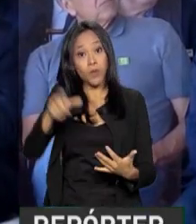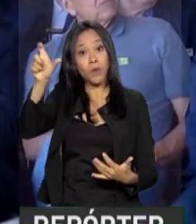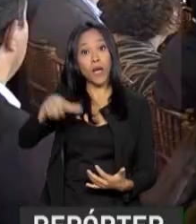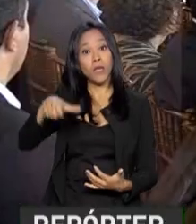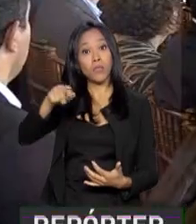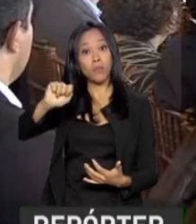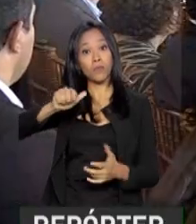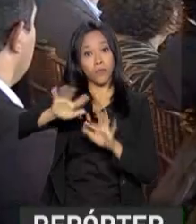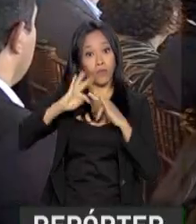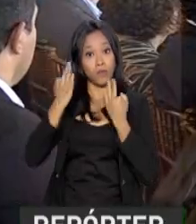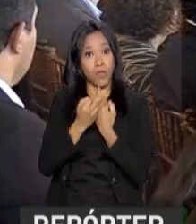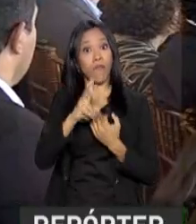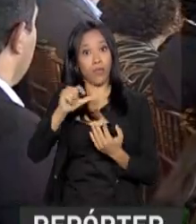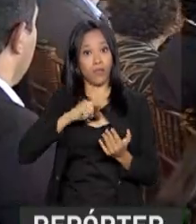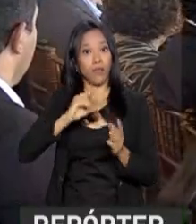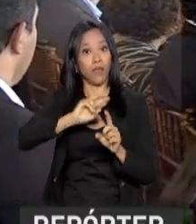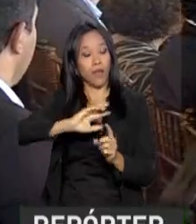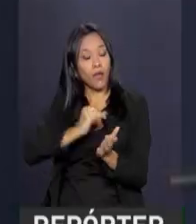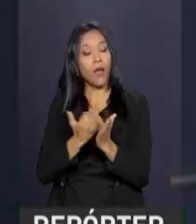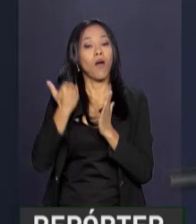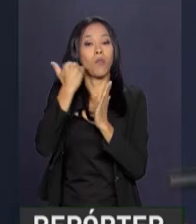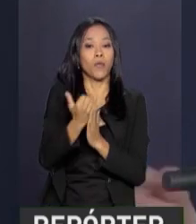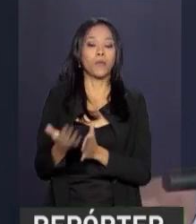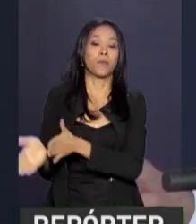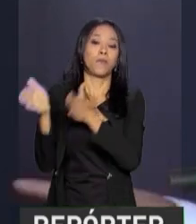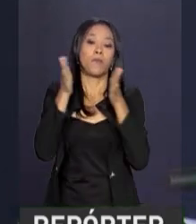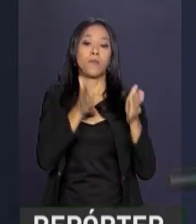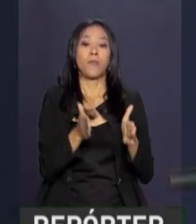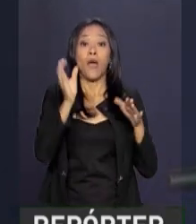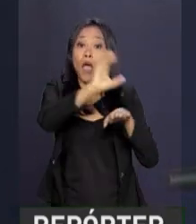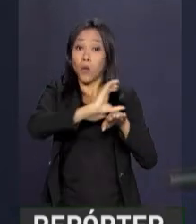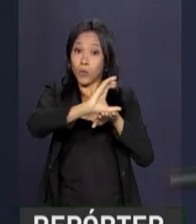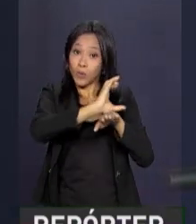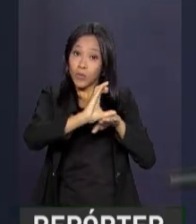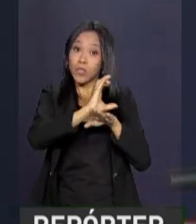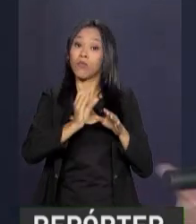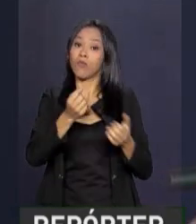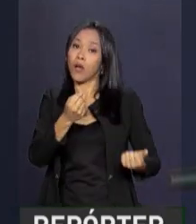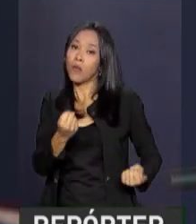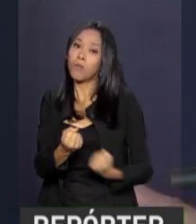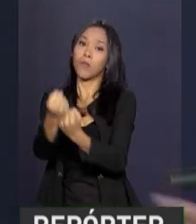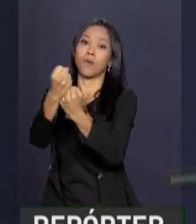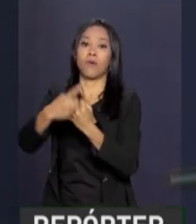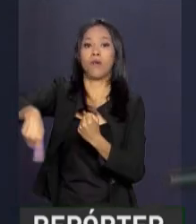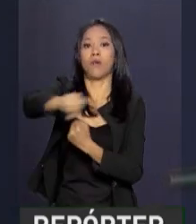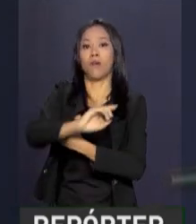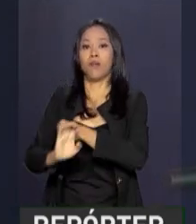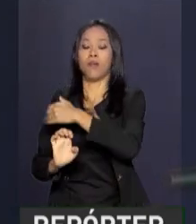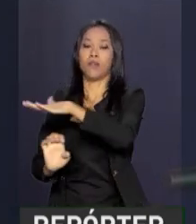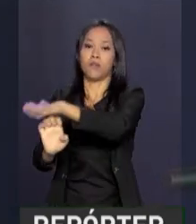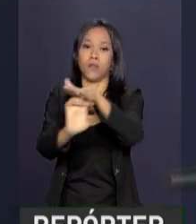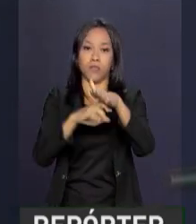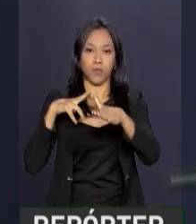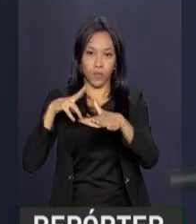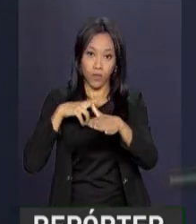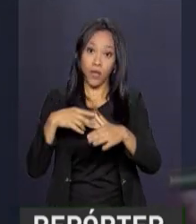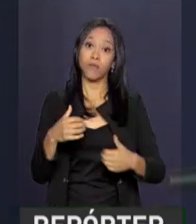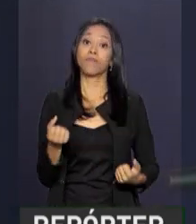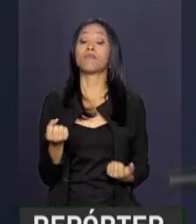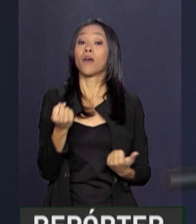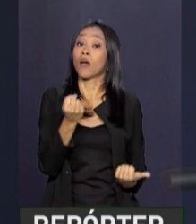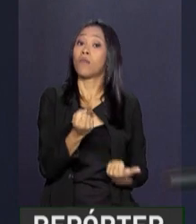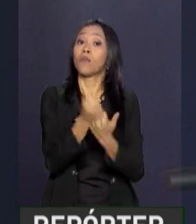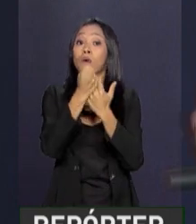receberá reajuste. A nossa Constituição, ela prestigia a iniciativa privada, prestigia o direito